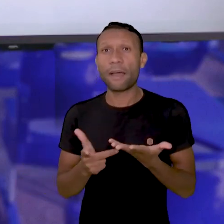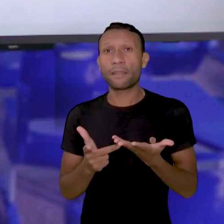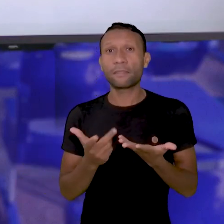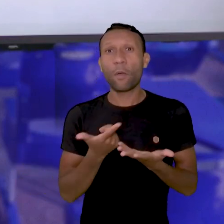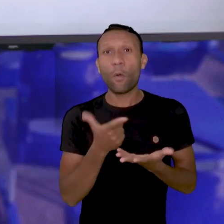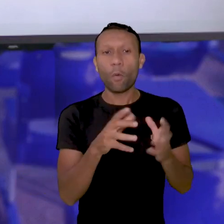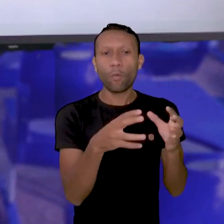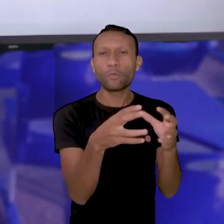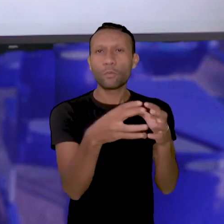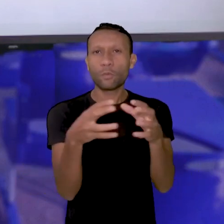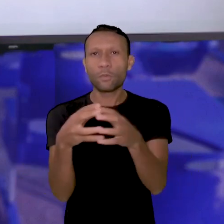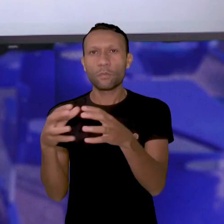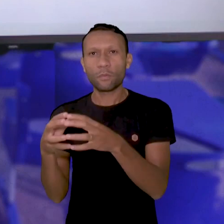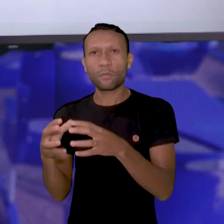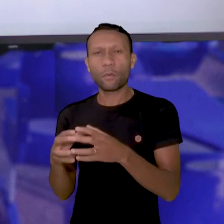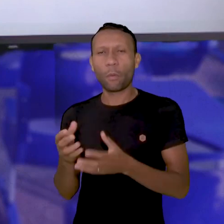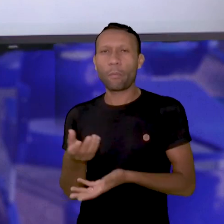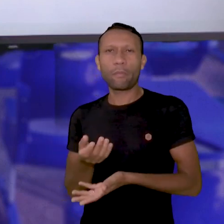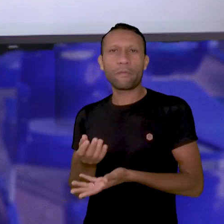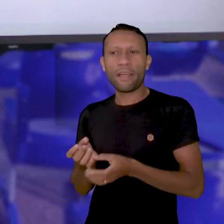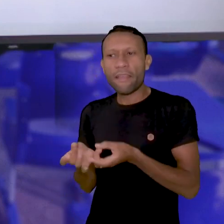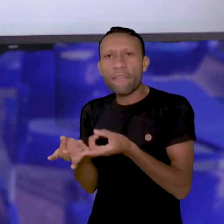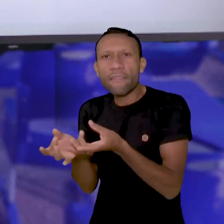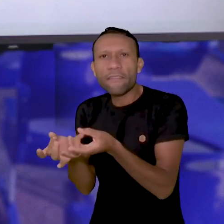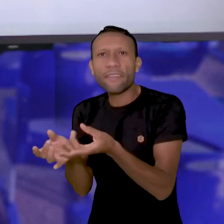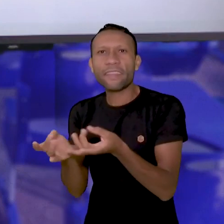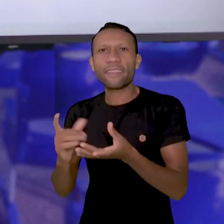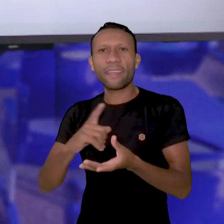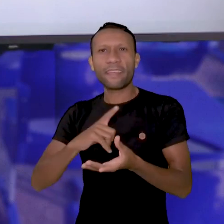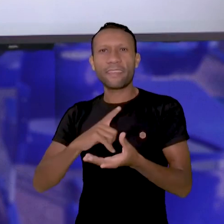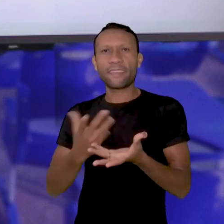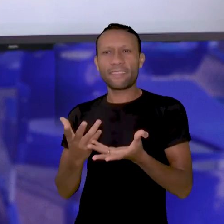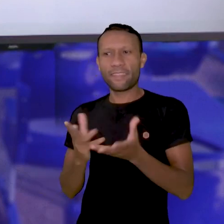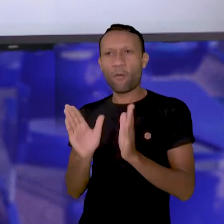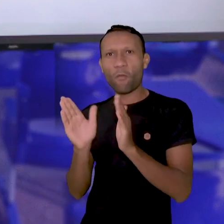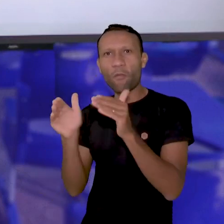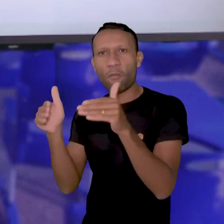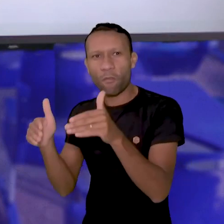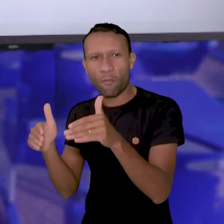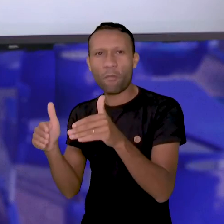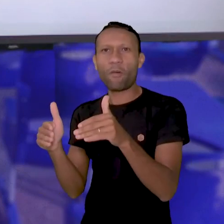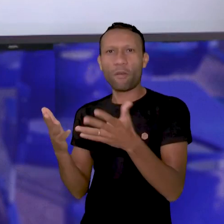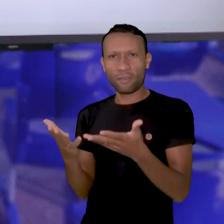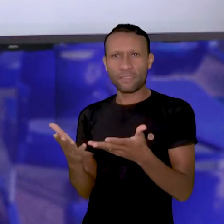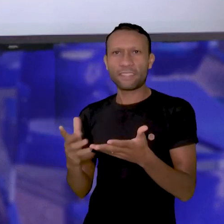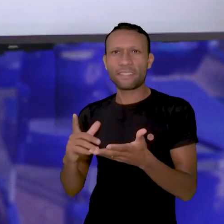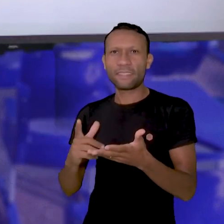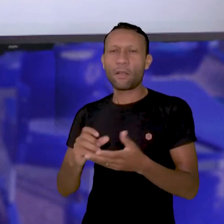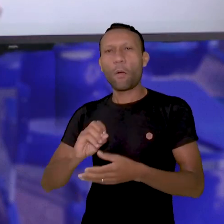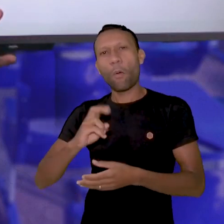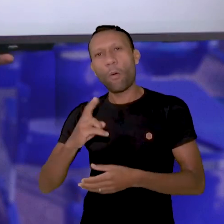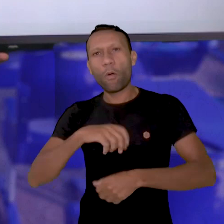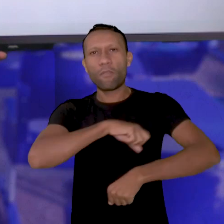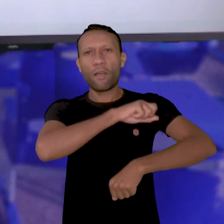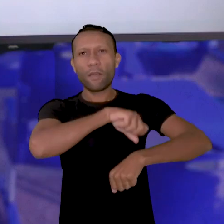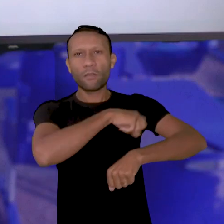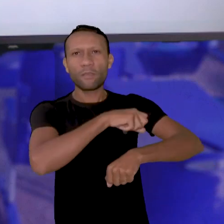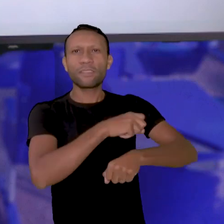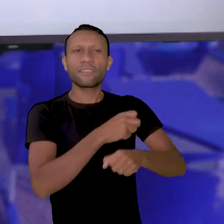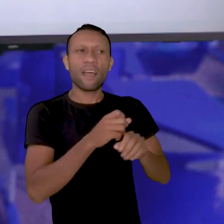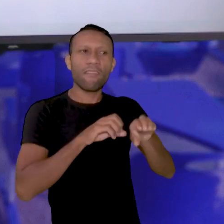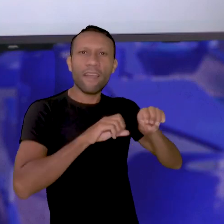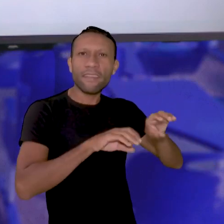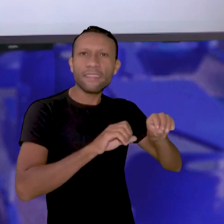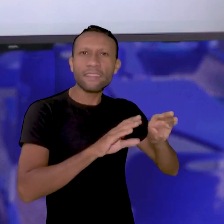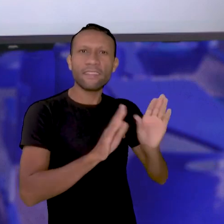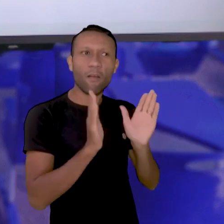públicos. Quando a gente vai vender alguma coisa, né, a gente tem o público-alvo. Quando a gente vai cozinhar, a gente tem o público-alvo. A gente